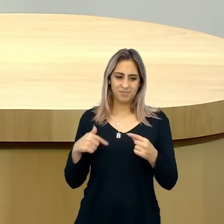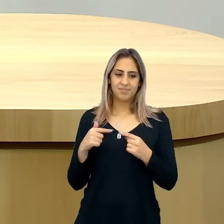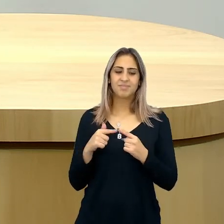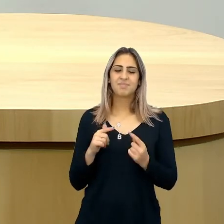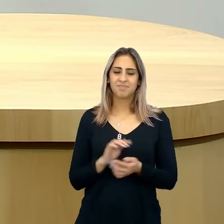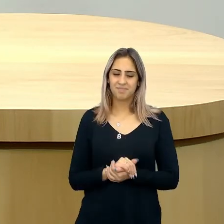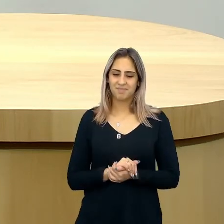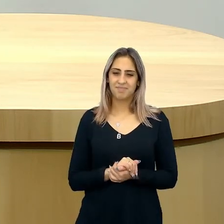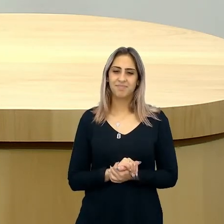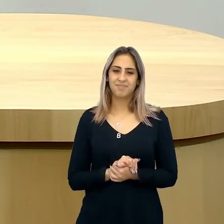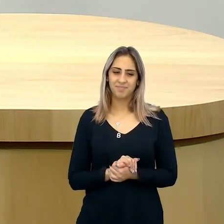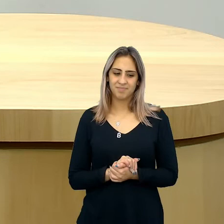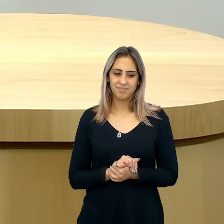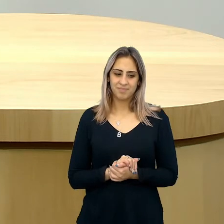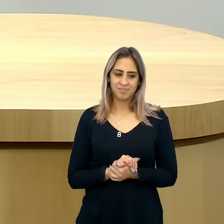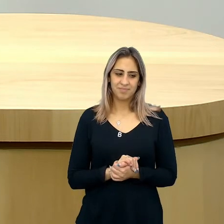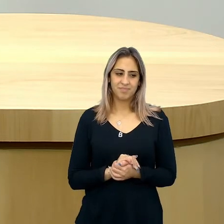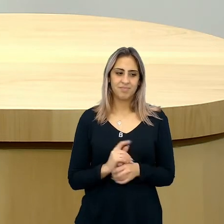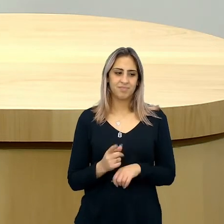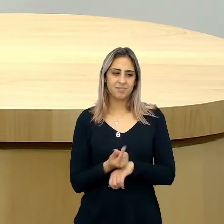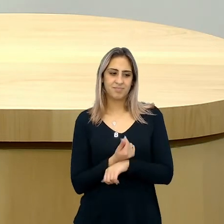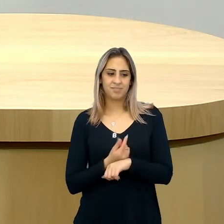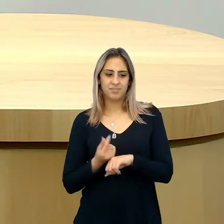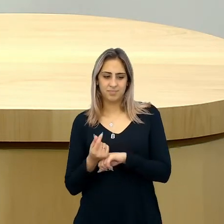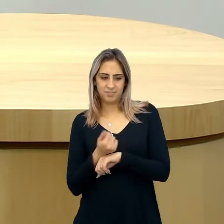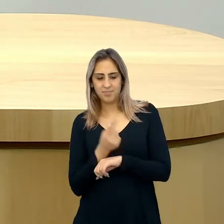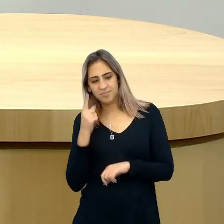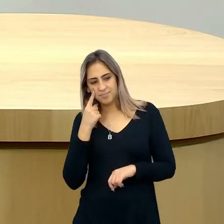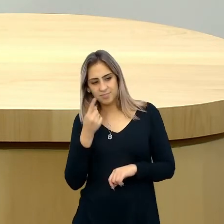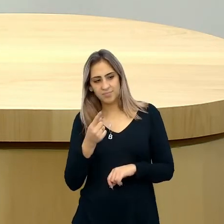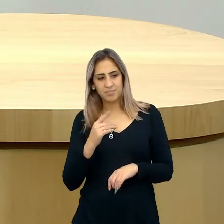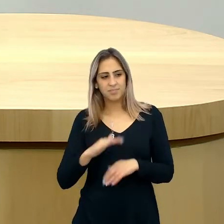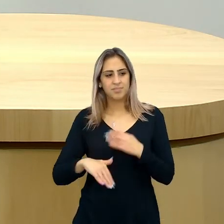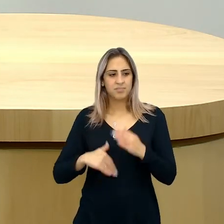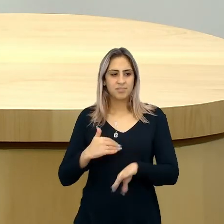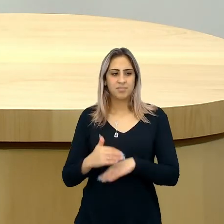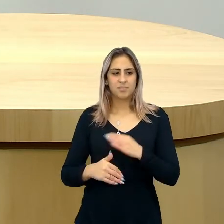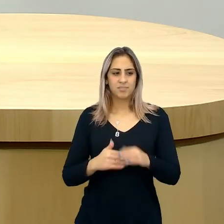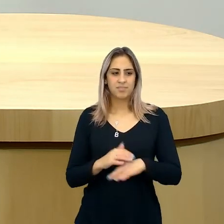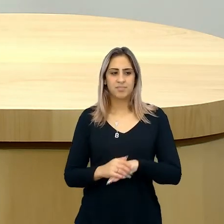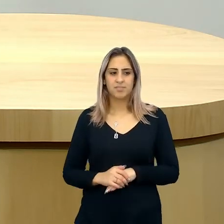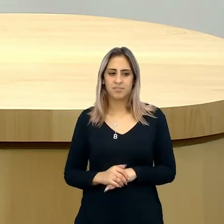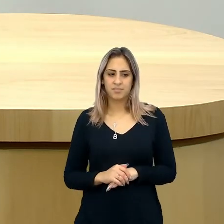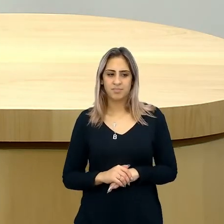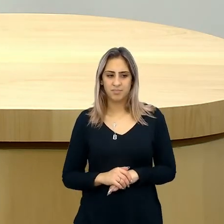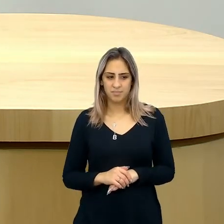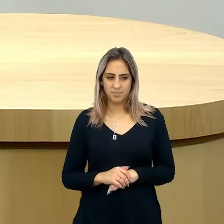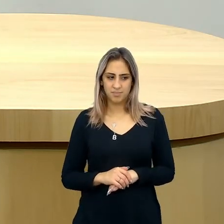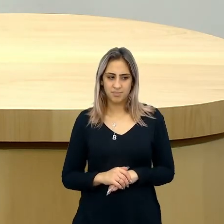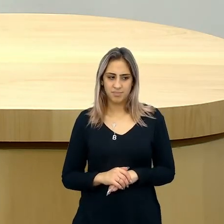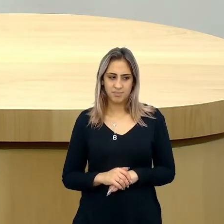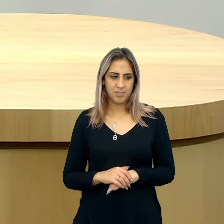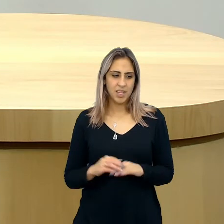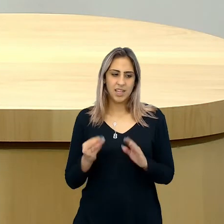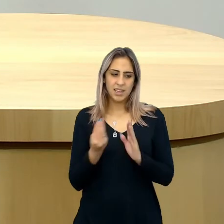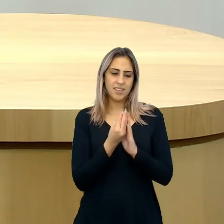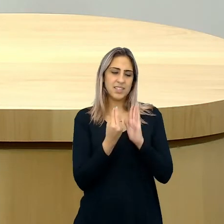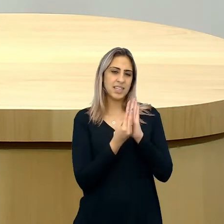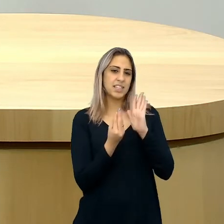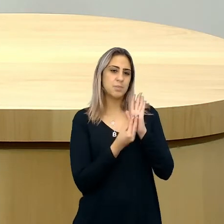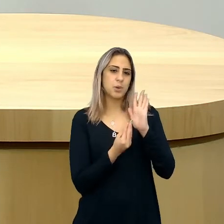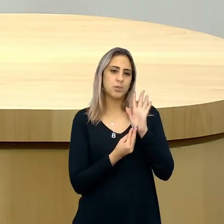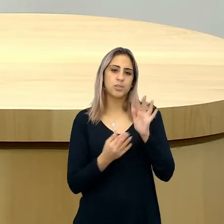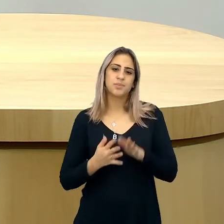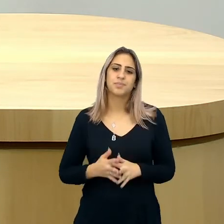novo funcionamento do capitalismo? É prever e modificar o comportamento humano no seu